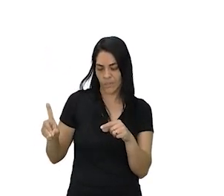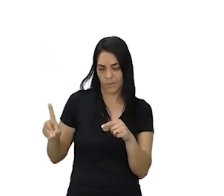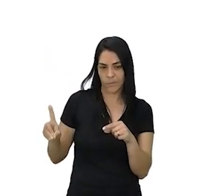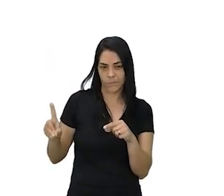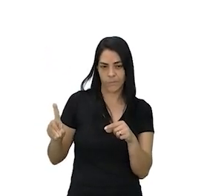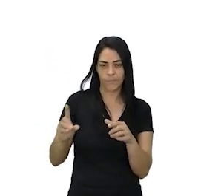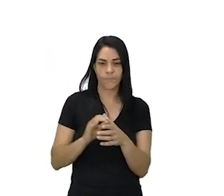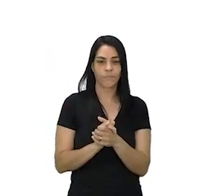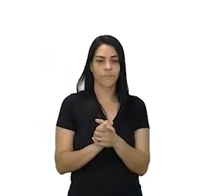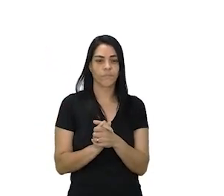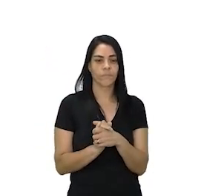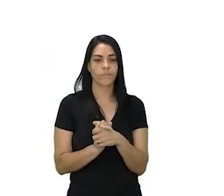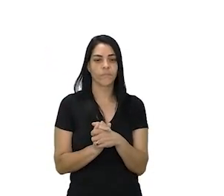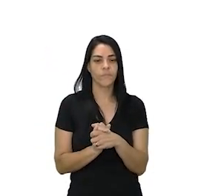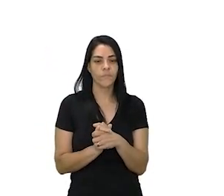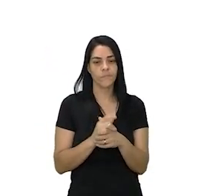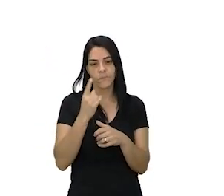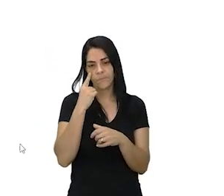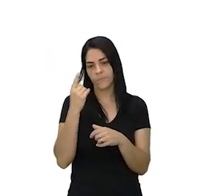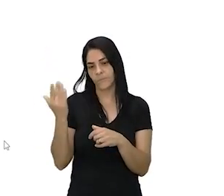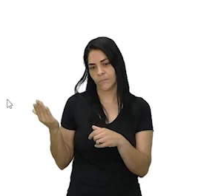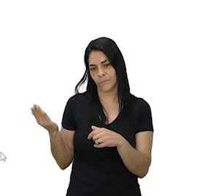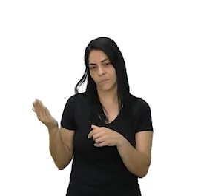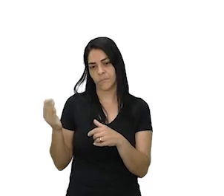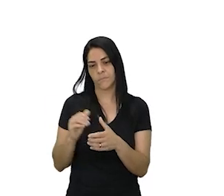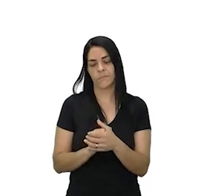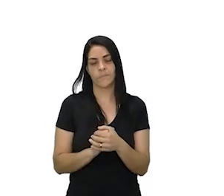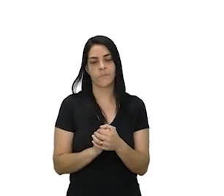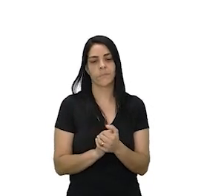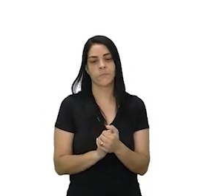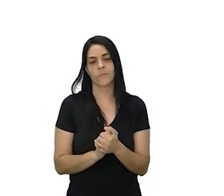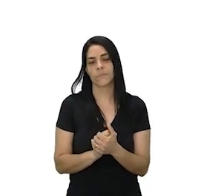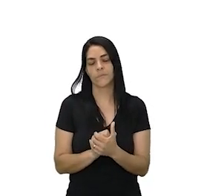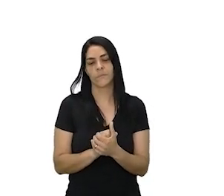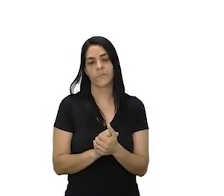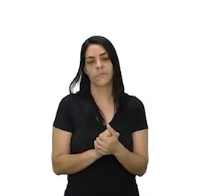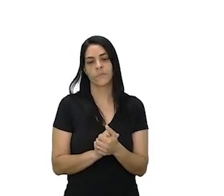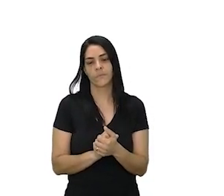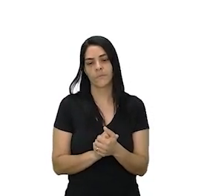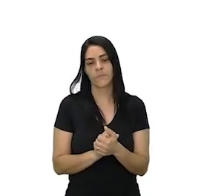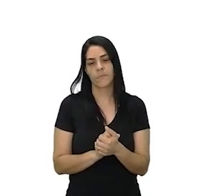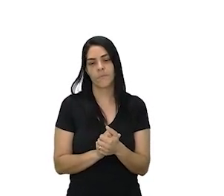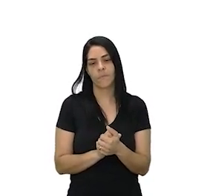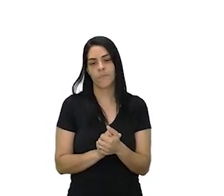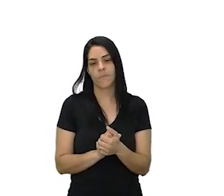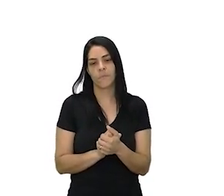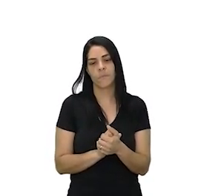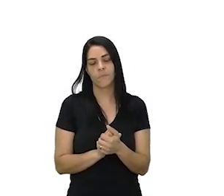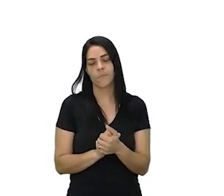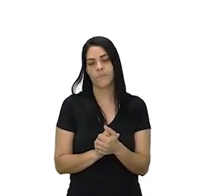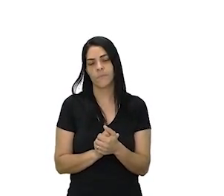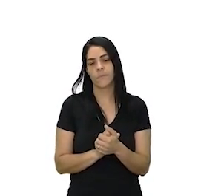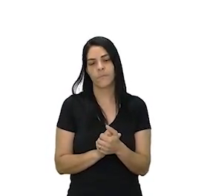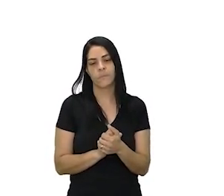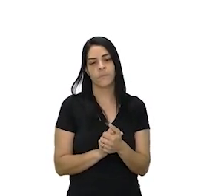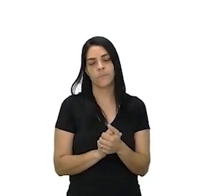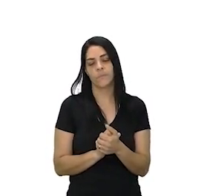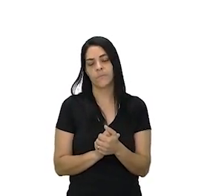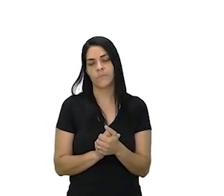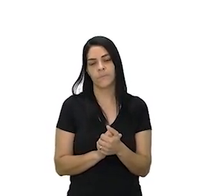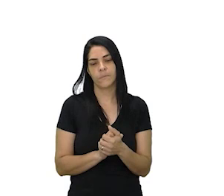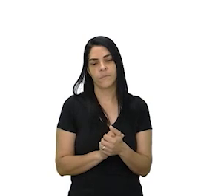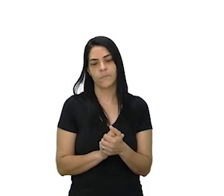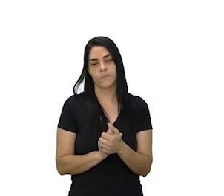tá? No meu extremo canto direito aqui na parte de baixo.